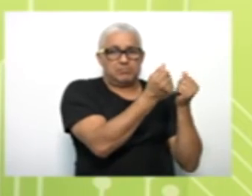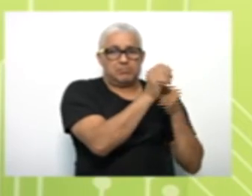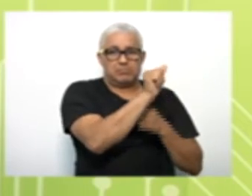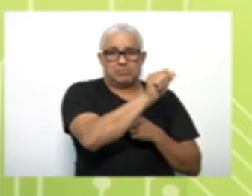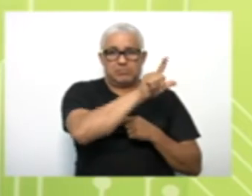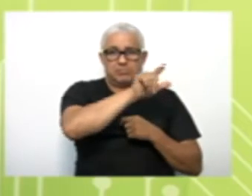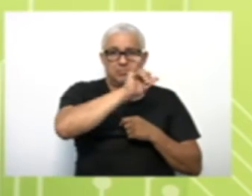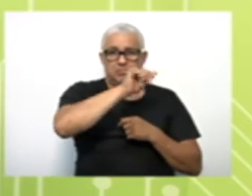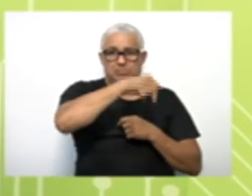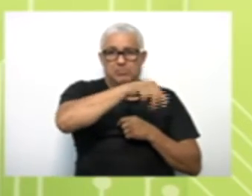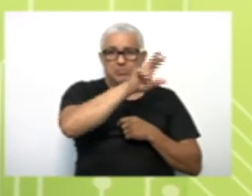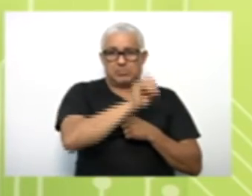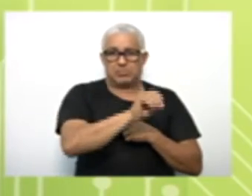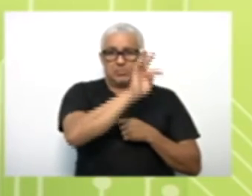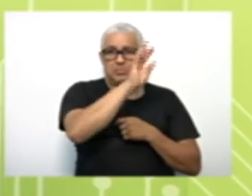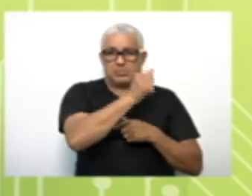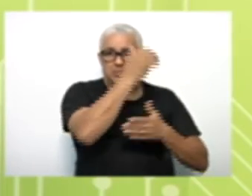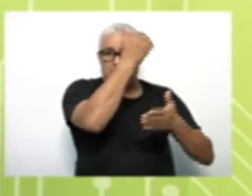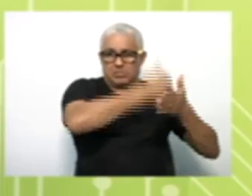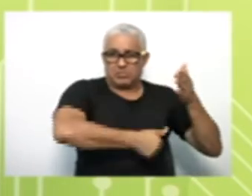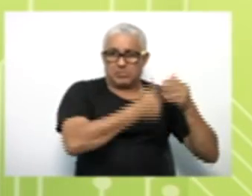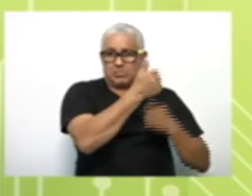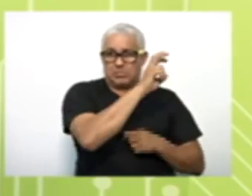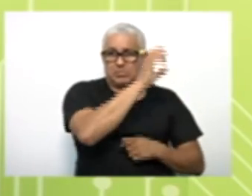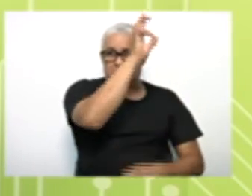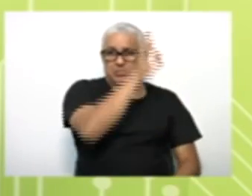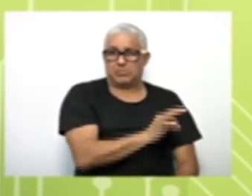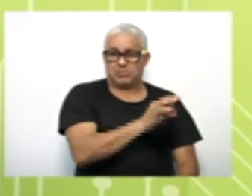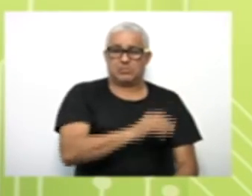descontado, 15%, em cima do que rendeu.